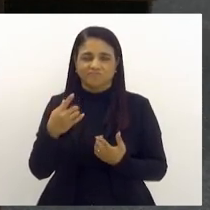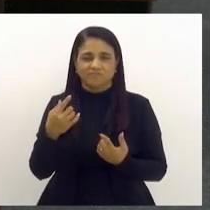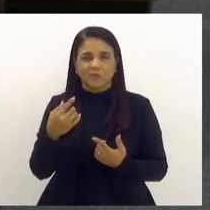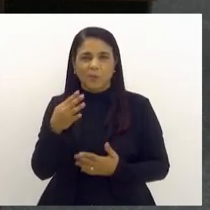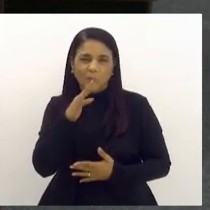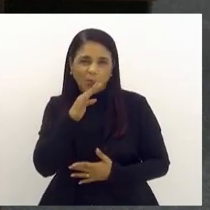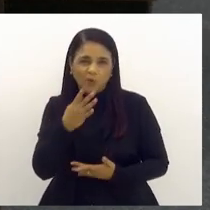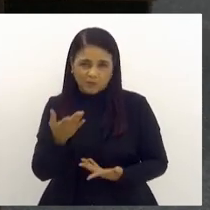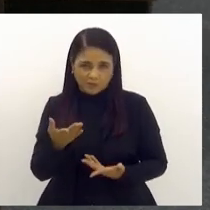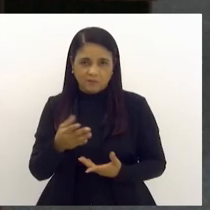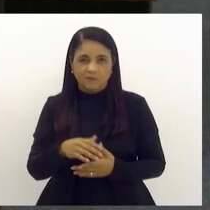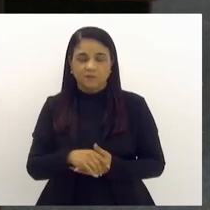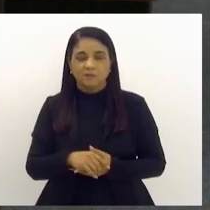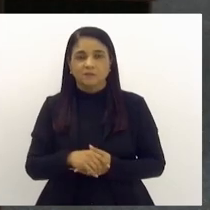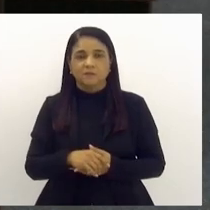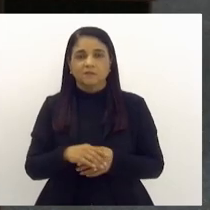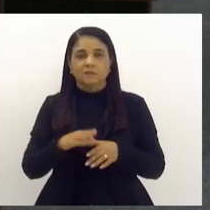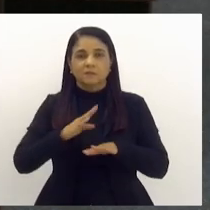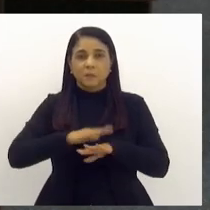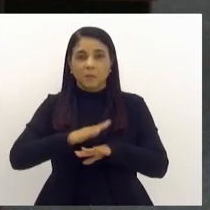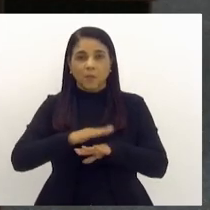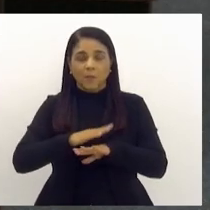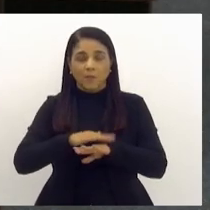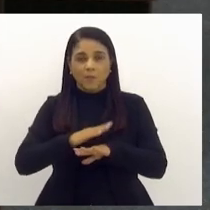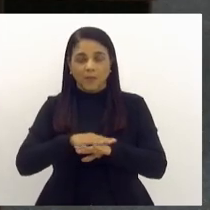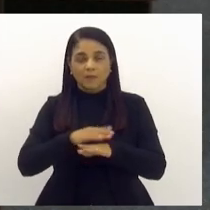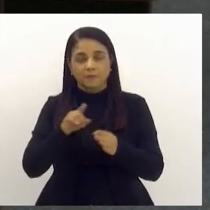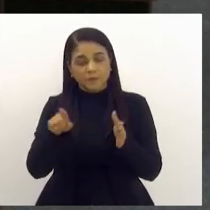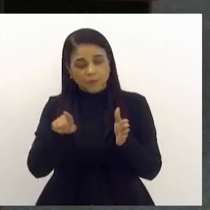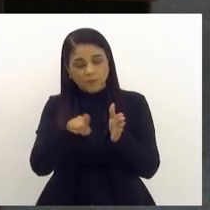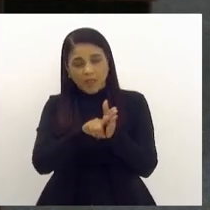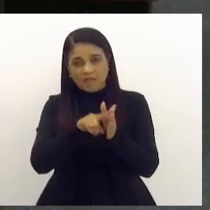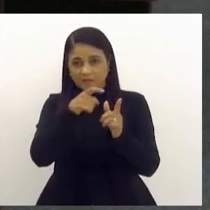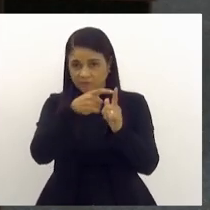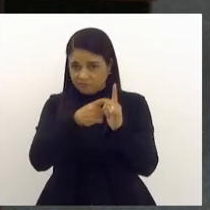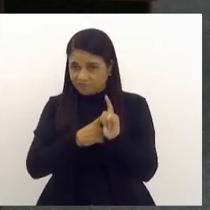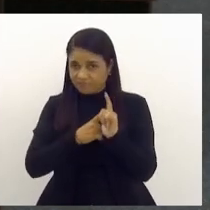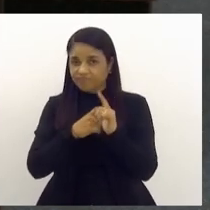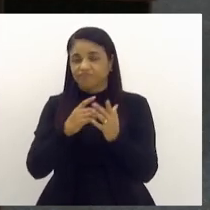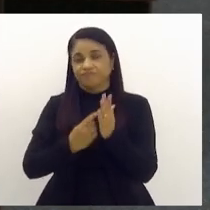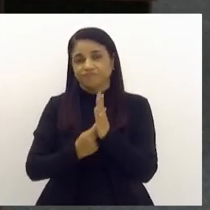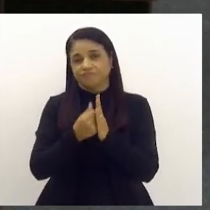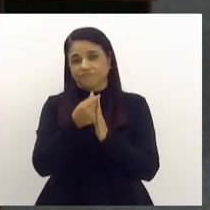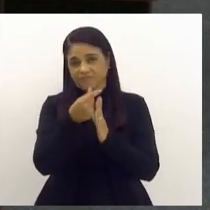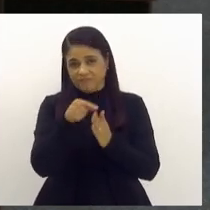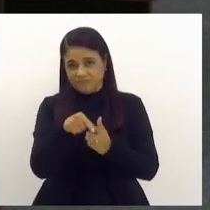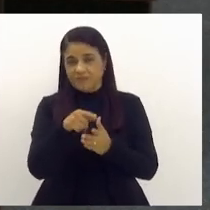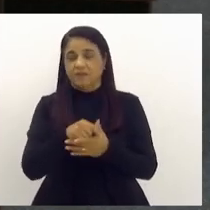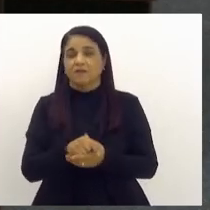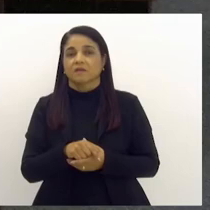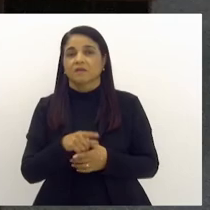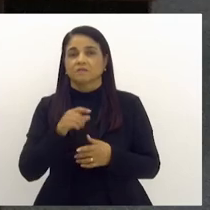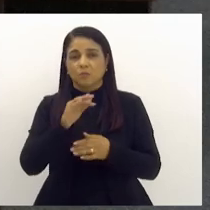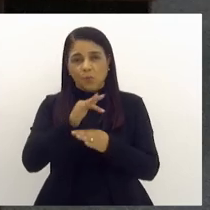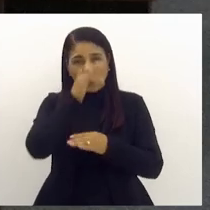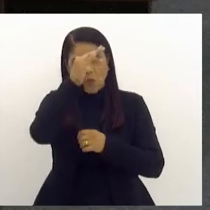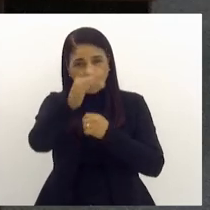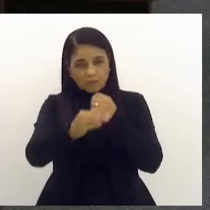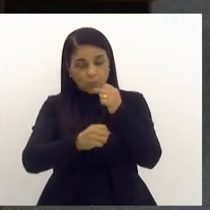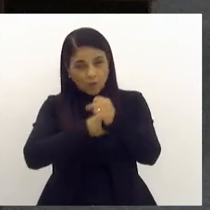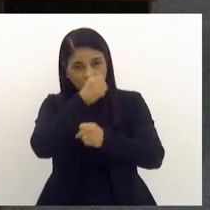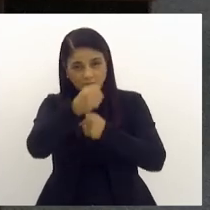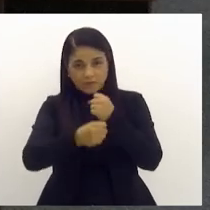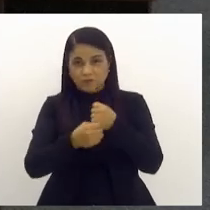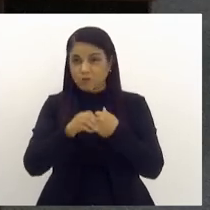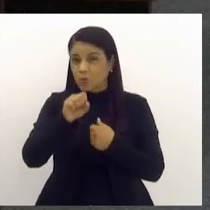atende a uma demanda de um déficit orçamentário, mas que no ano que vem a previsão de déficit é de 8